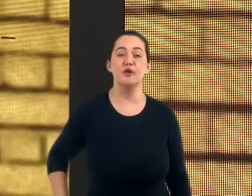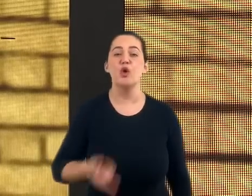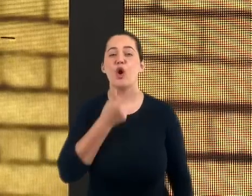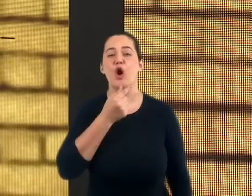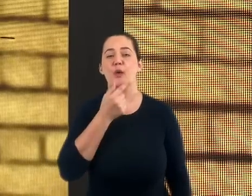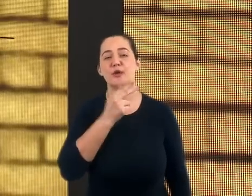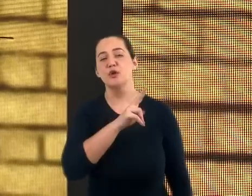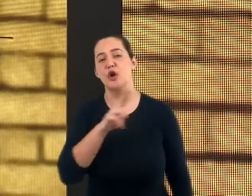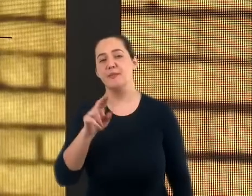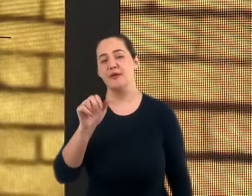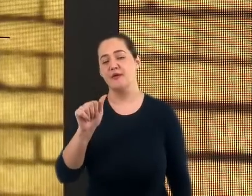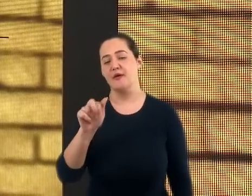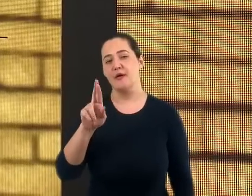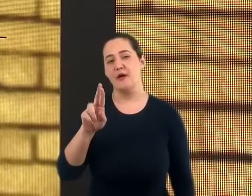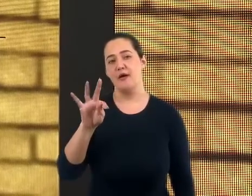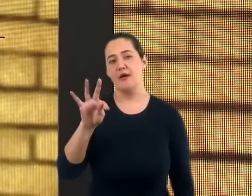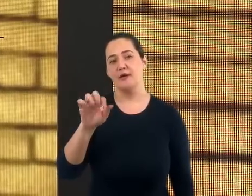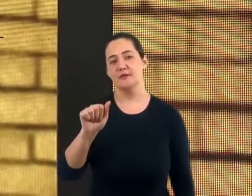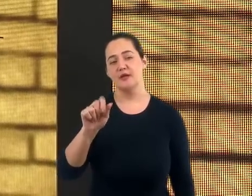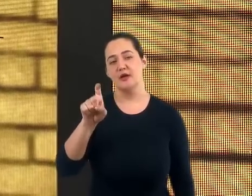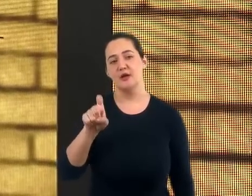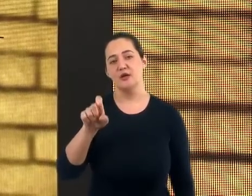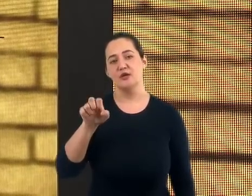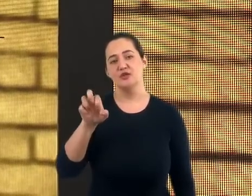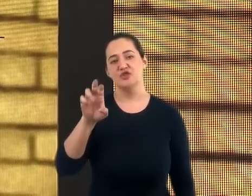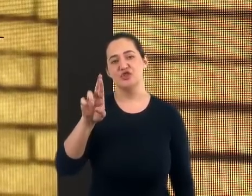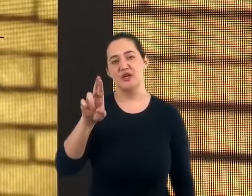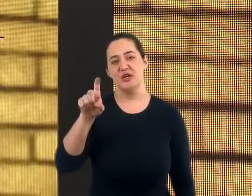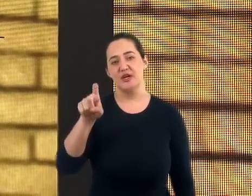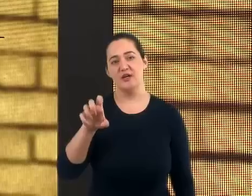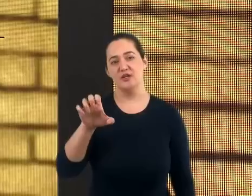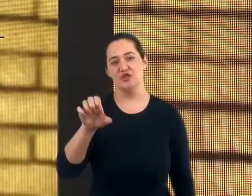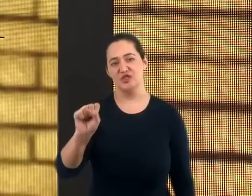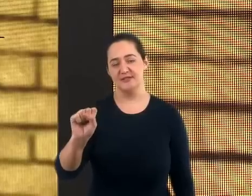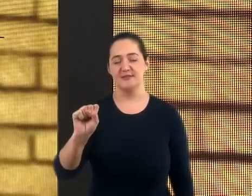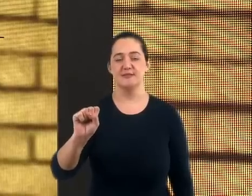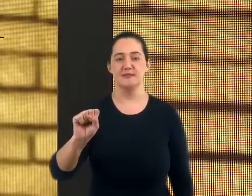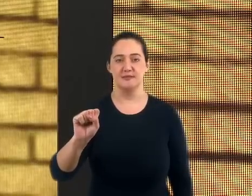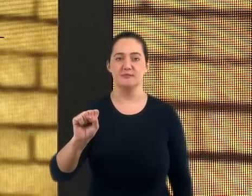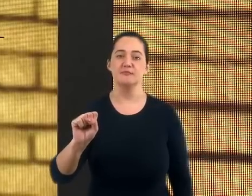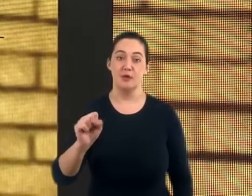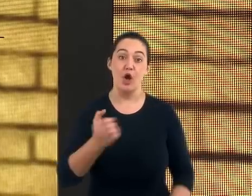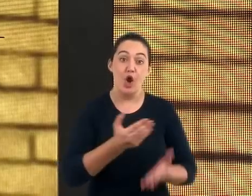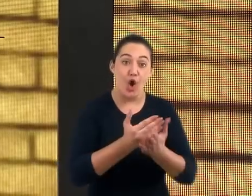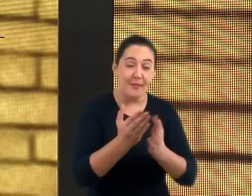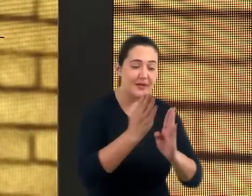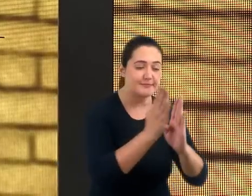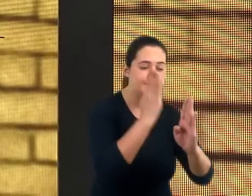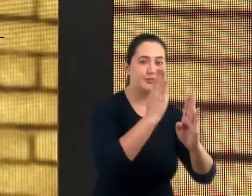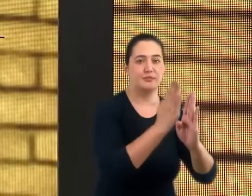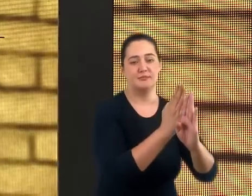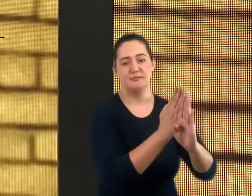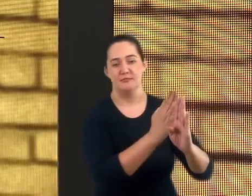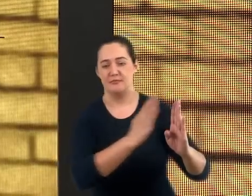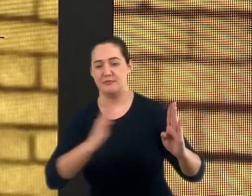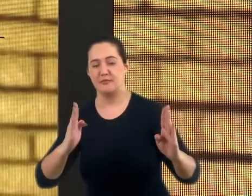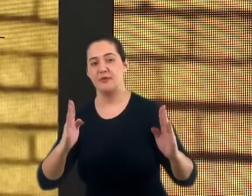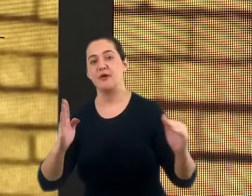Artaxerxes. Começa, portanto, nessa data, a profecia dos 2.300 anos, e ela termina em